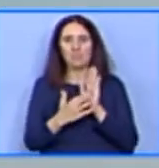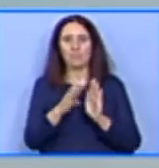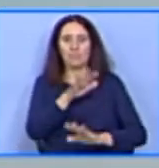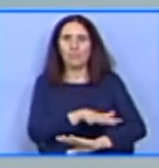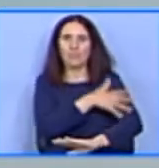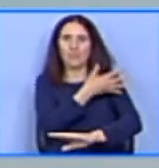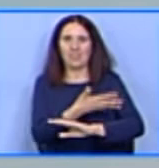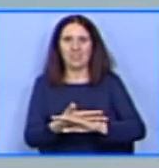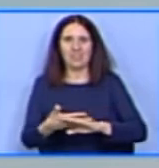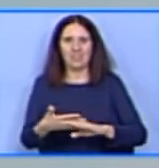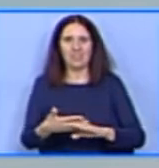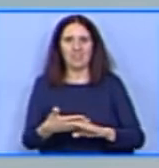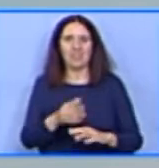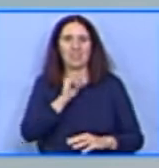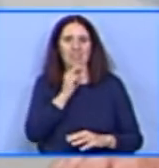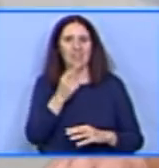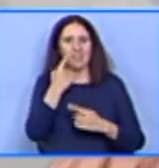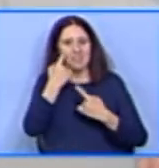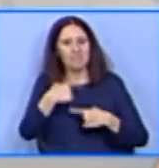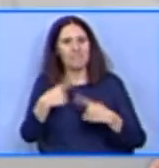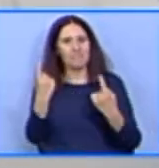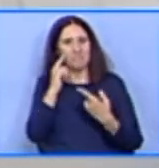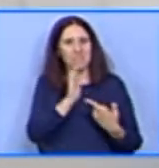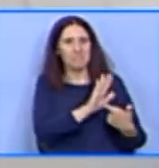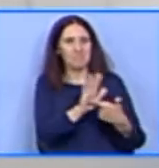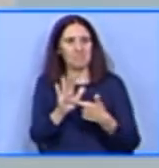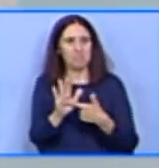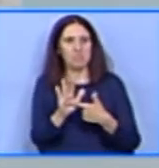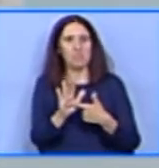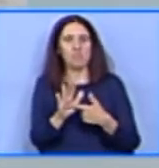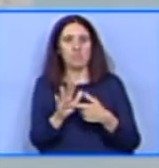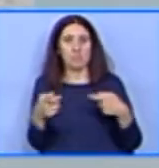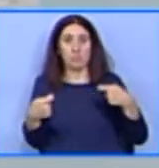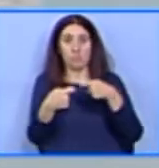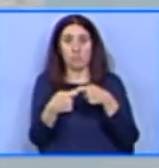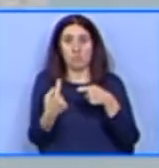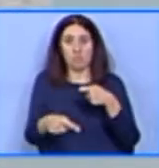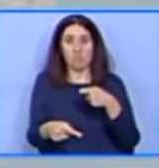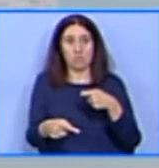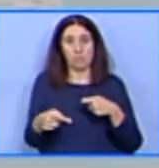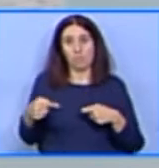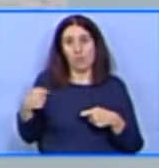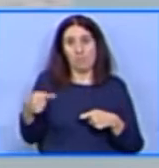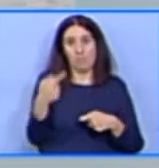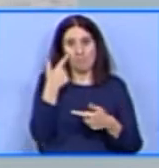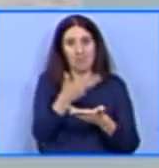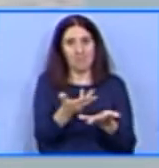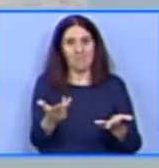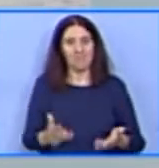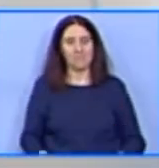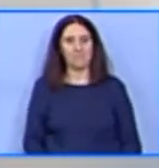poética e formas de dizer e de apresentar que têm uma correspondência também para os dias que habitamos.